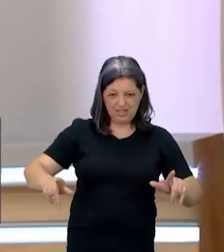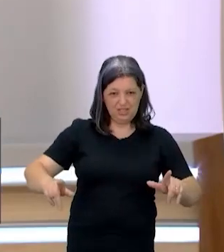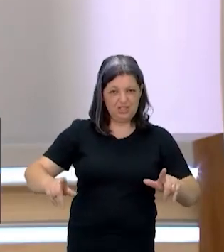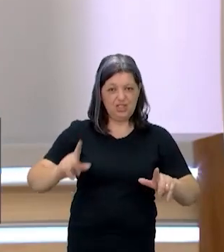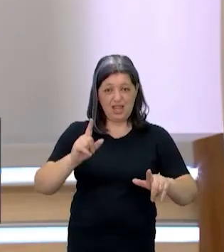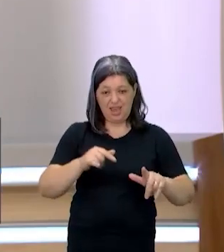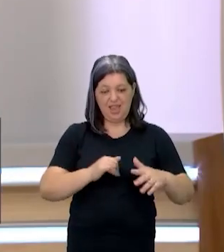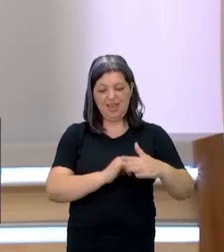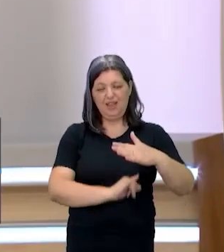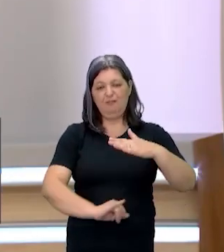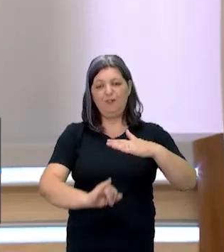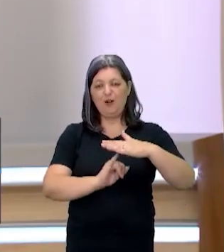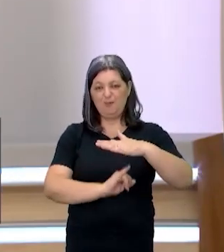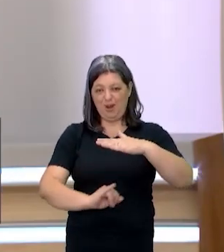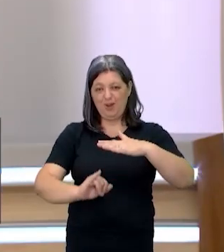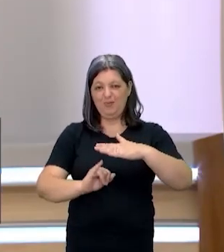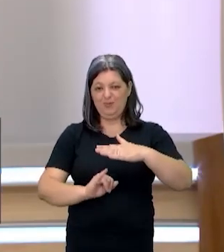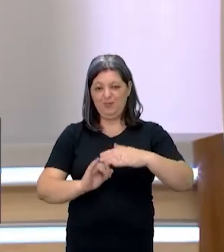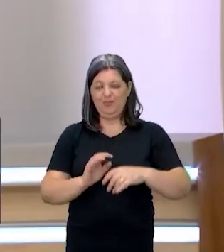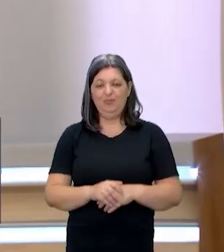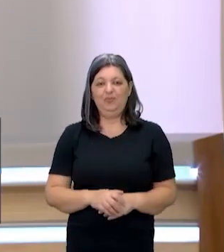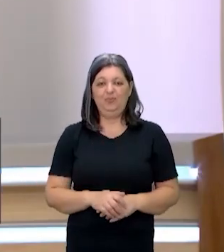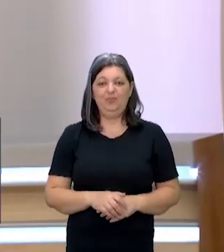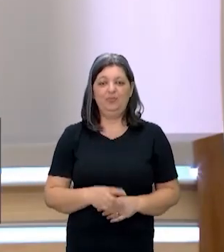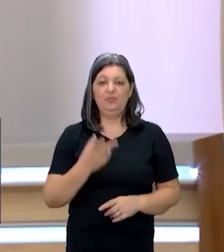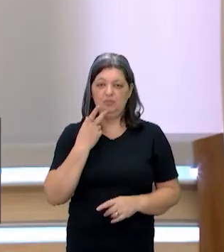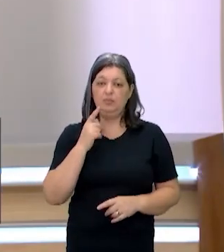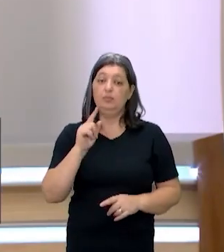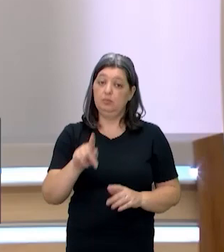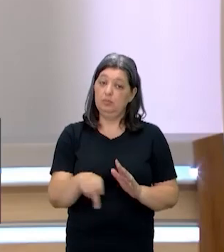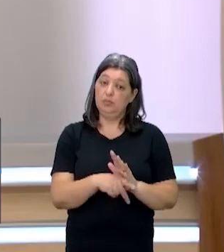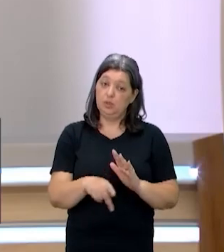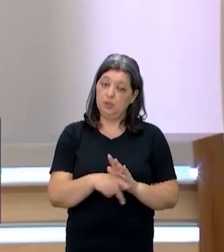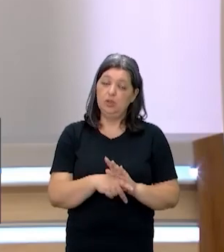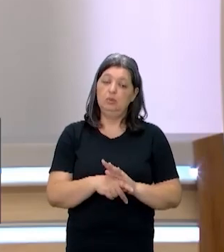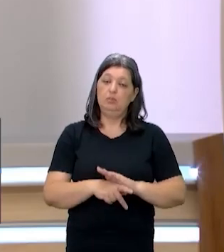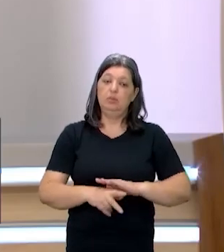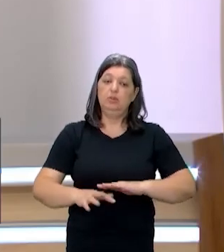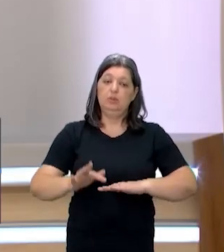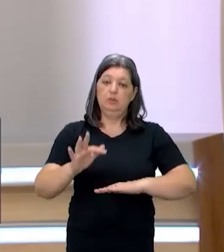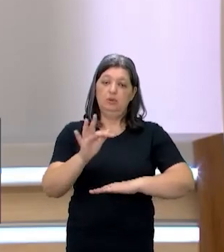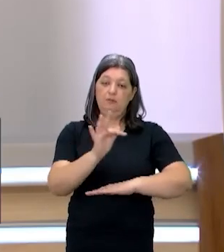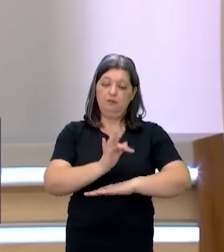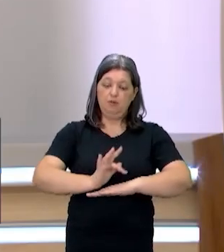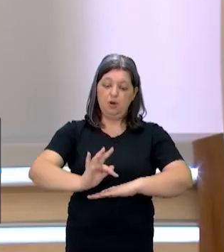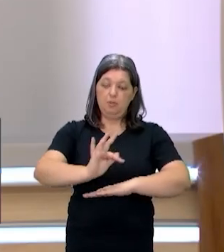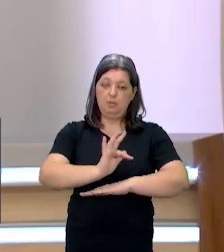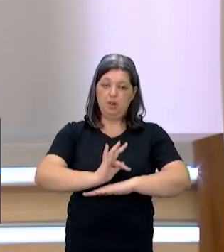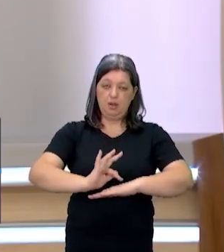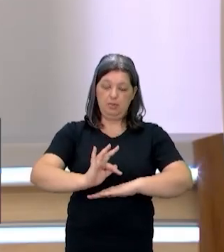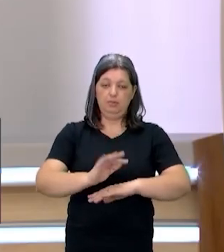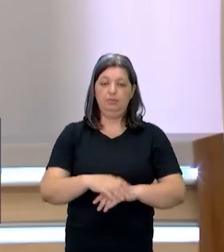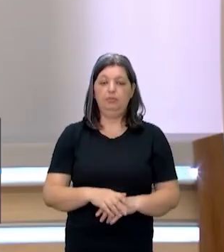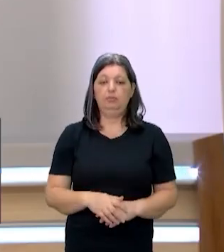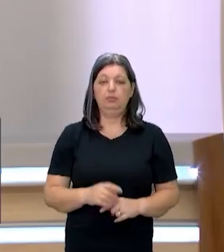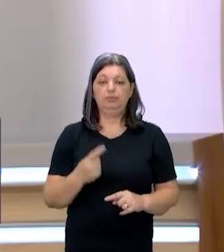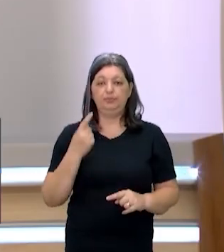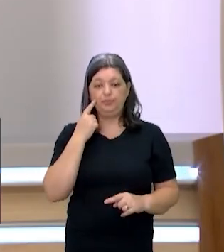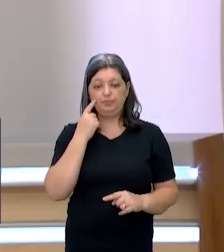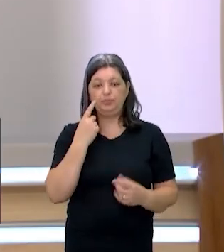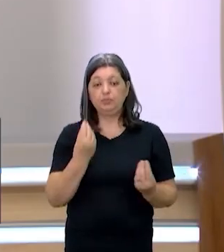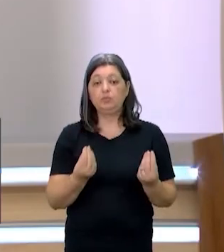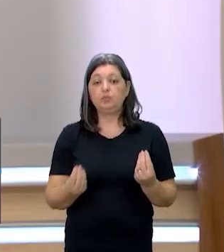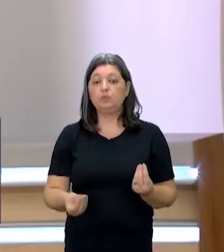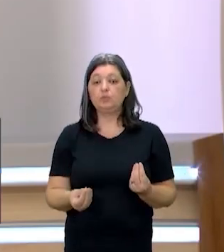gente fuma, que às vezes acaba saindo. Não, tá? Então é a norma padrão da língua. Então ele vai romper com isso. Eu vou mostrar para vocês